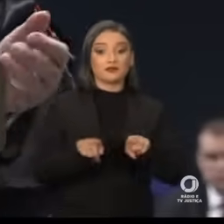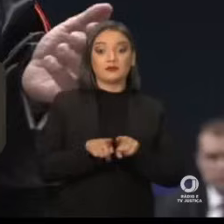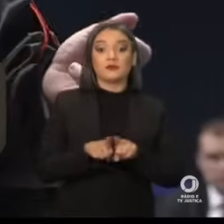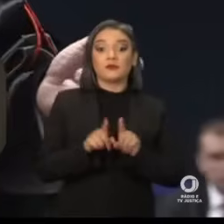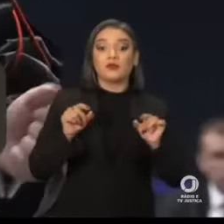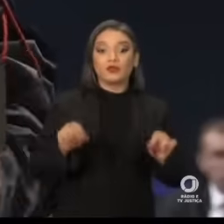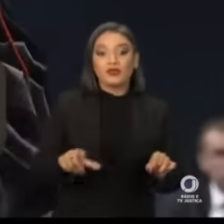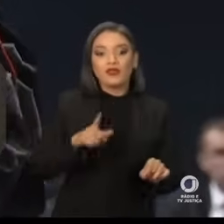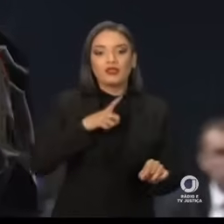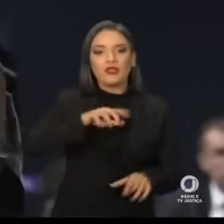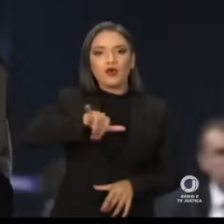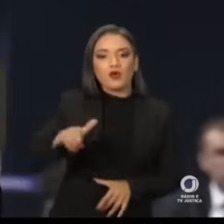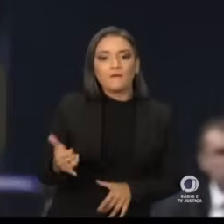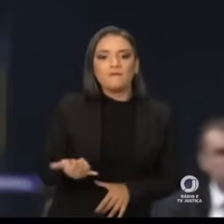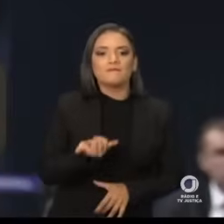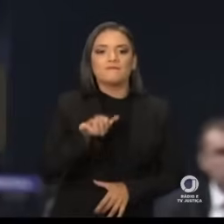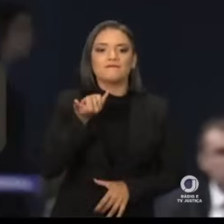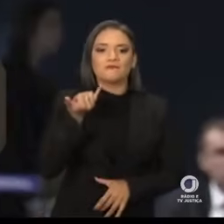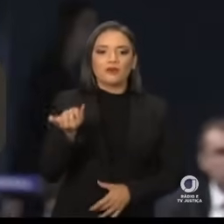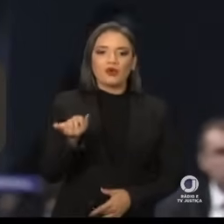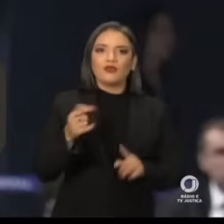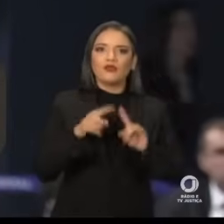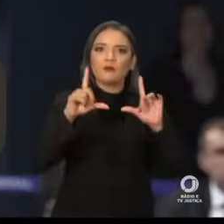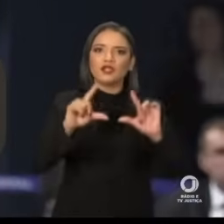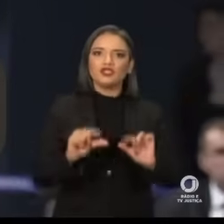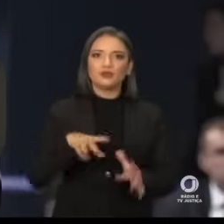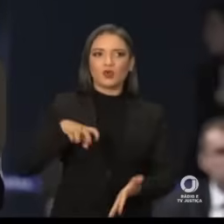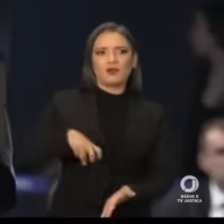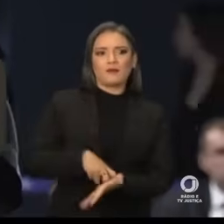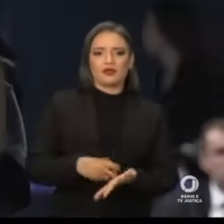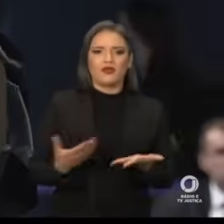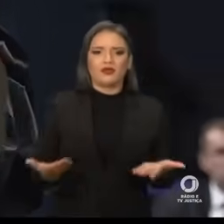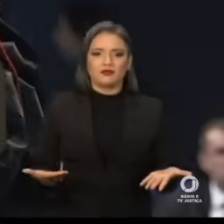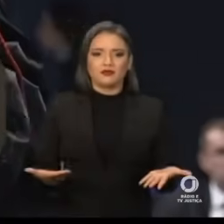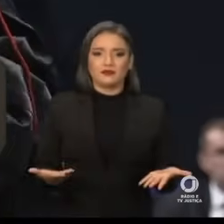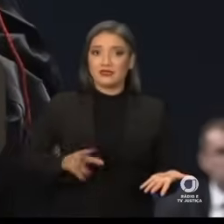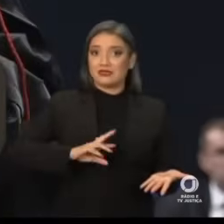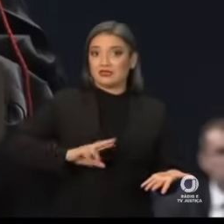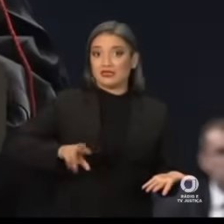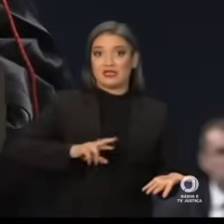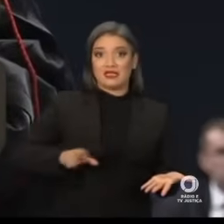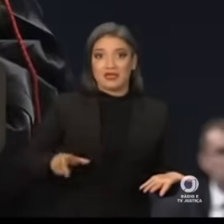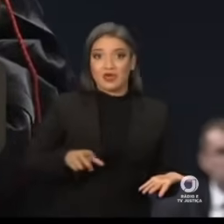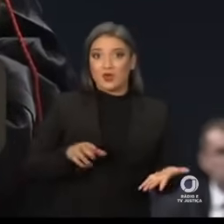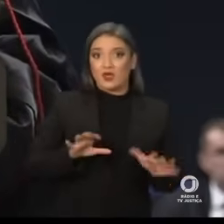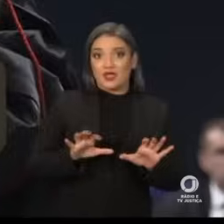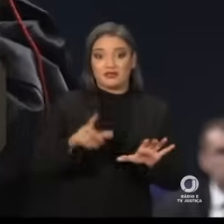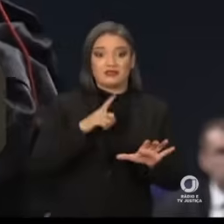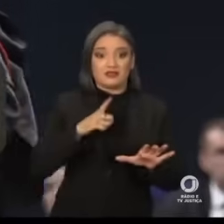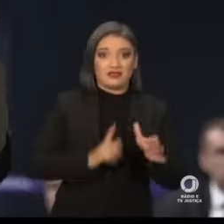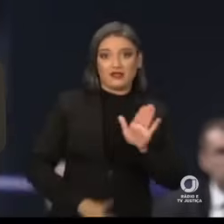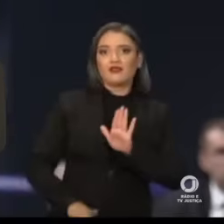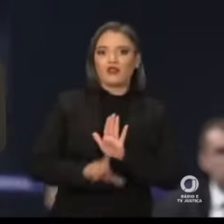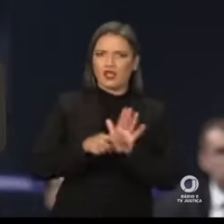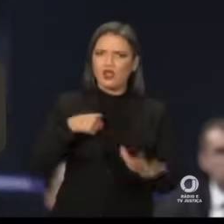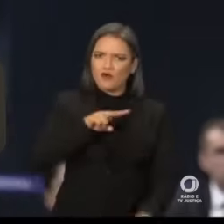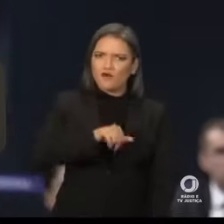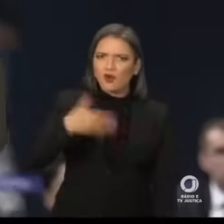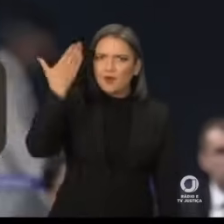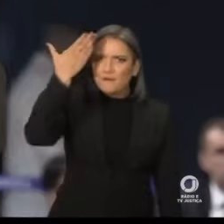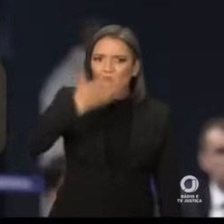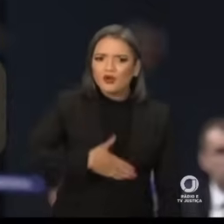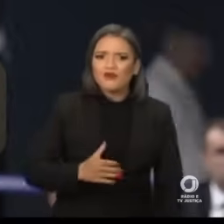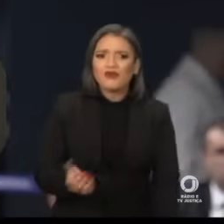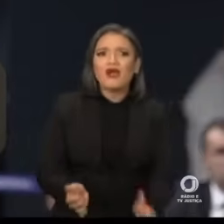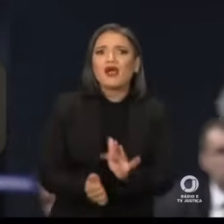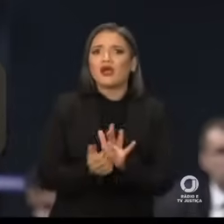fazer um aproveitamento dela diminuindo a pena. Não é isso que diz o legislador, como eu vou comprovar. A quantidade de